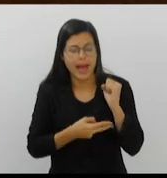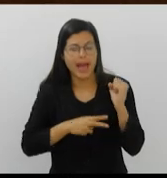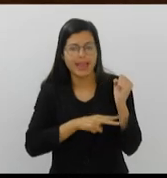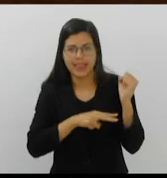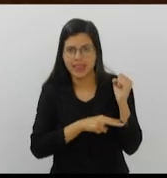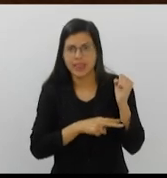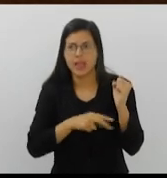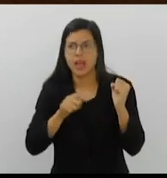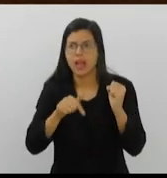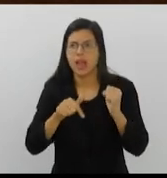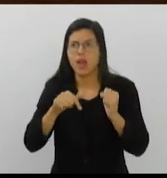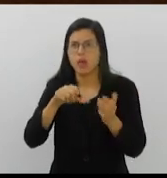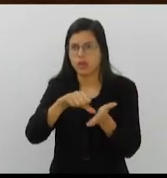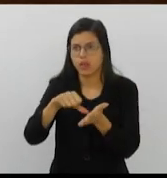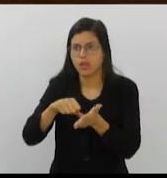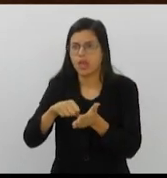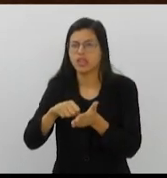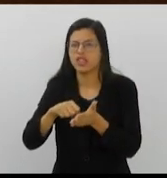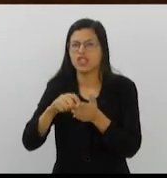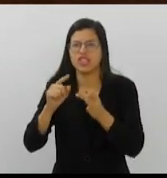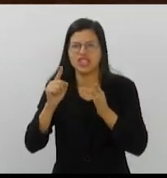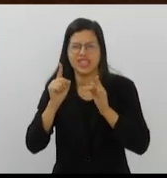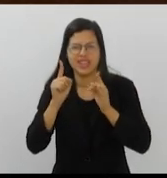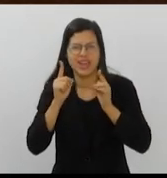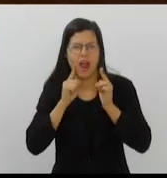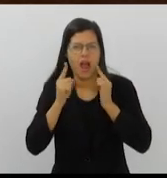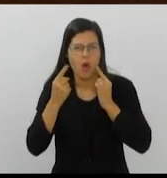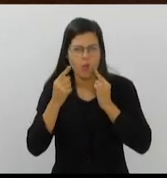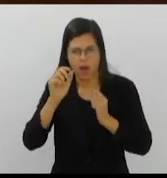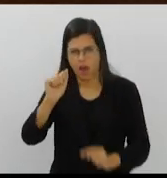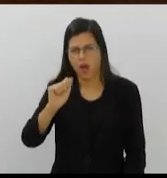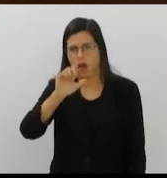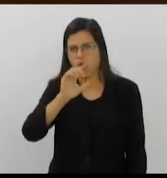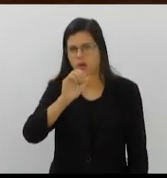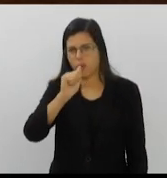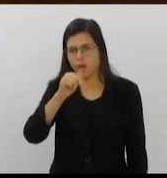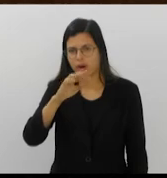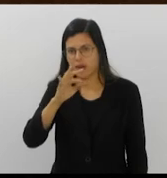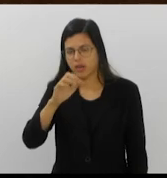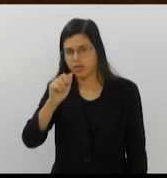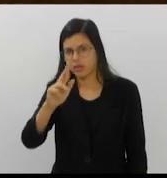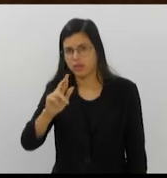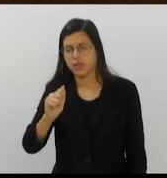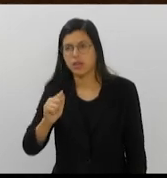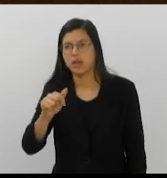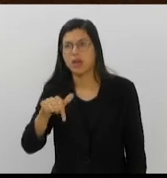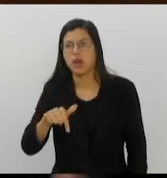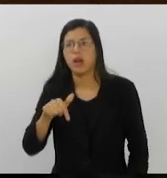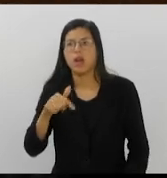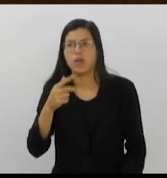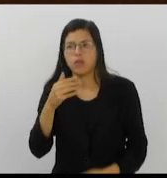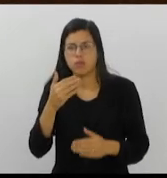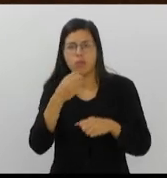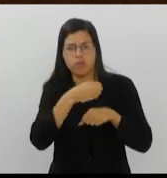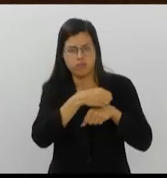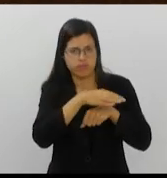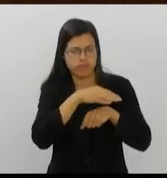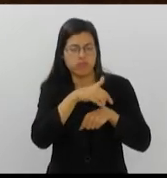a unidade de Alcântara, é uma escola estadual. Estarei levando, passando esse problema ao governador Cláudio Castro, e queria muito